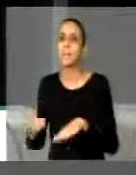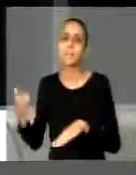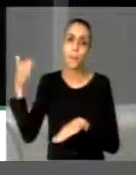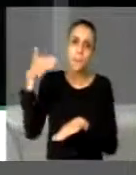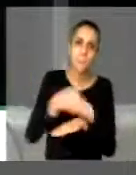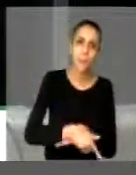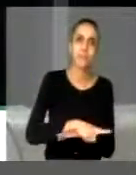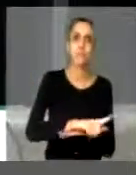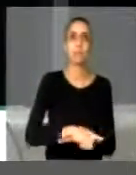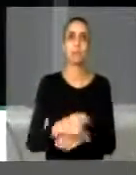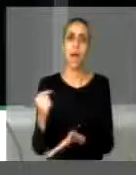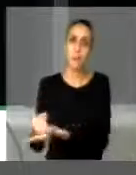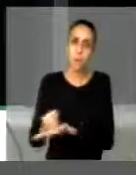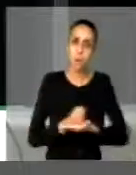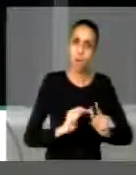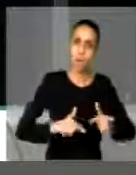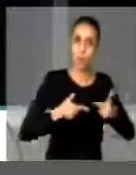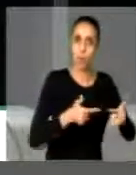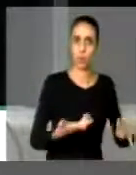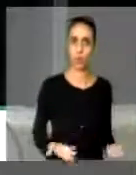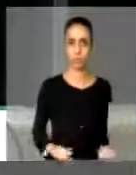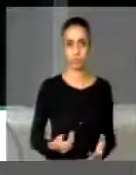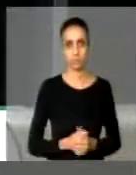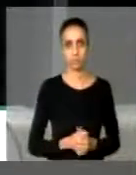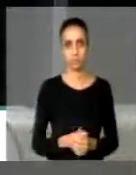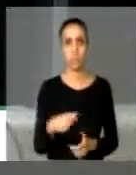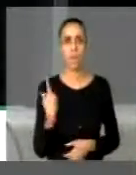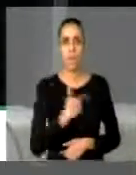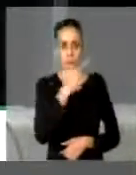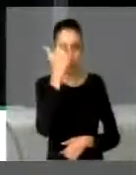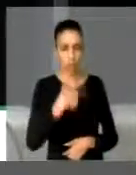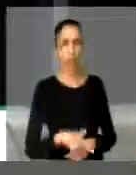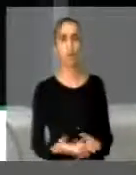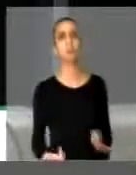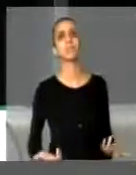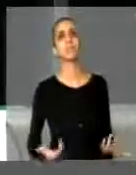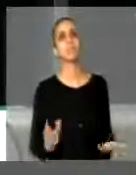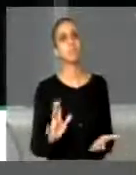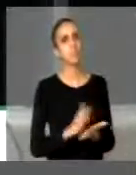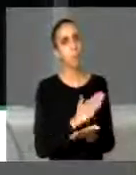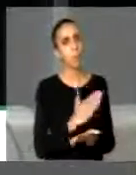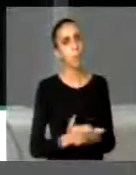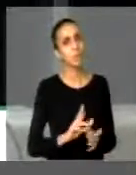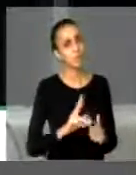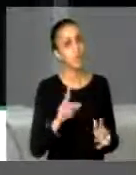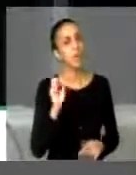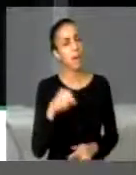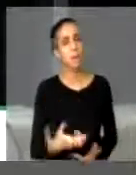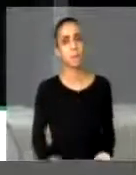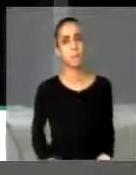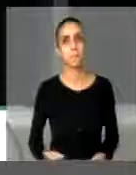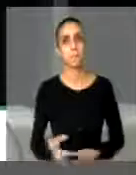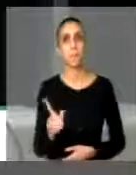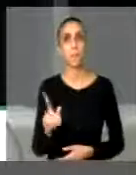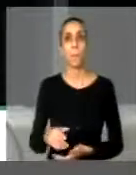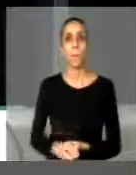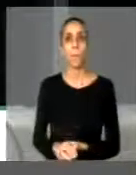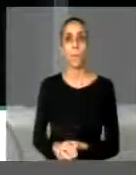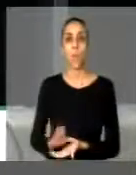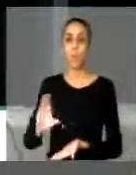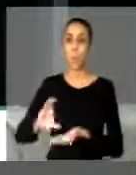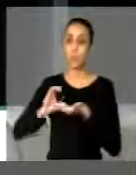nas nossas lutas. Temos prioridade, sim. A conferência, segundo o Conselho Nacional de